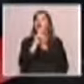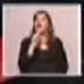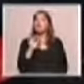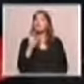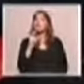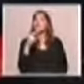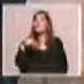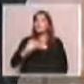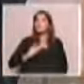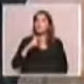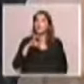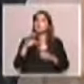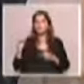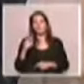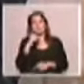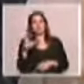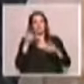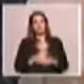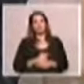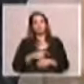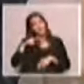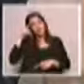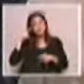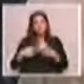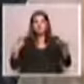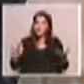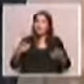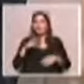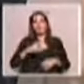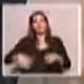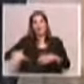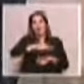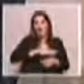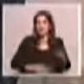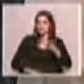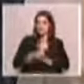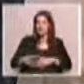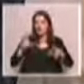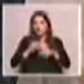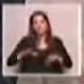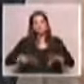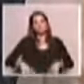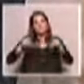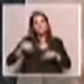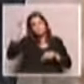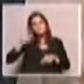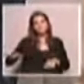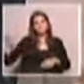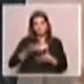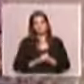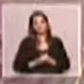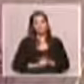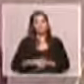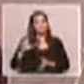coloca-se nesse, é o papel principal dela, é ajudar e promover a ter um território piloto para desenvolver a região interior. Temos aqui outras